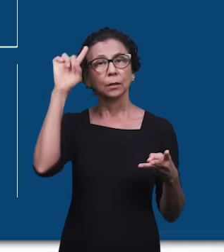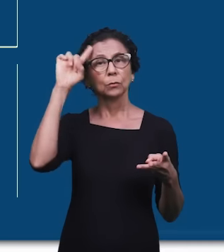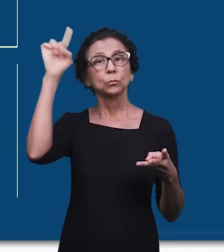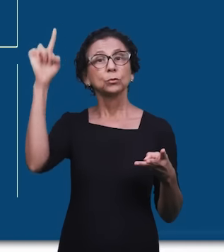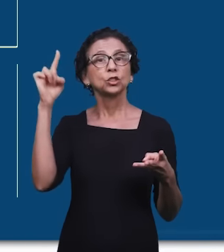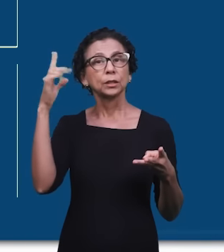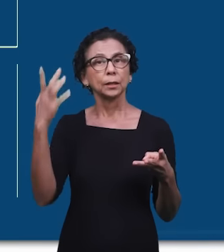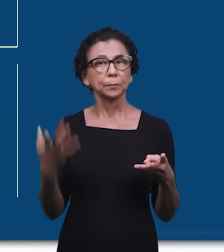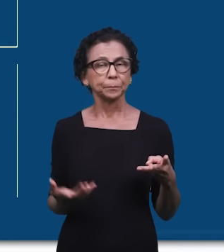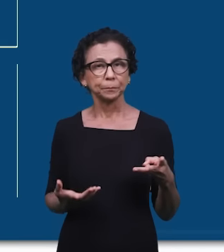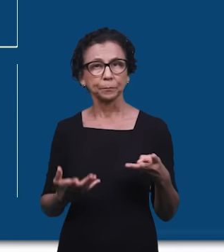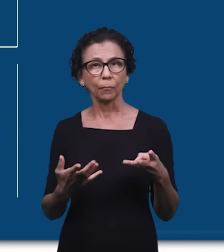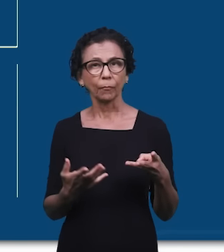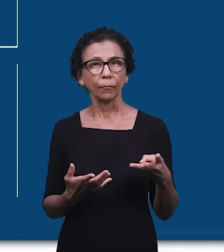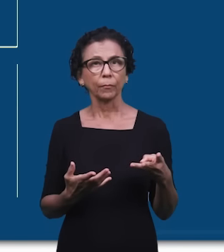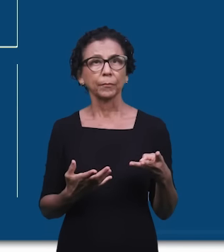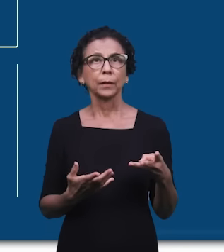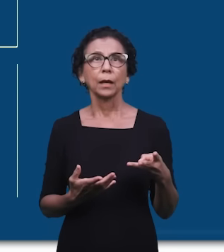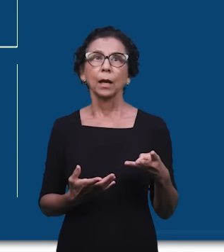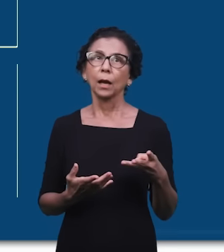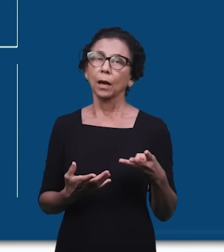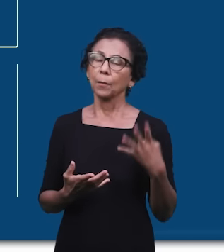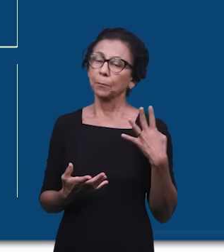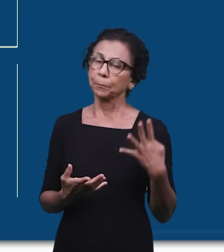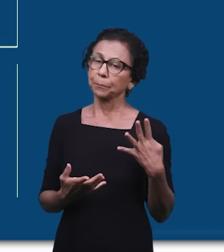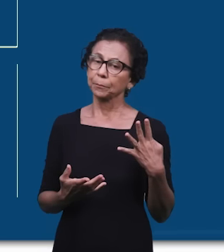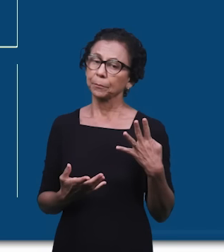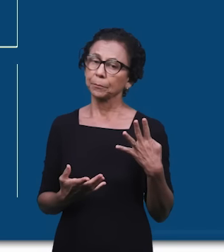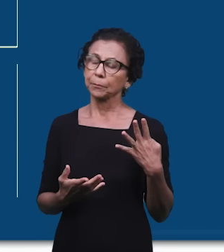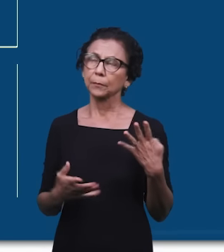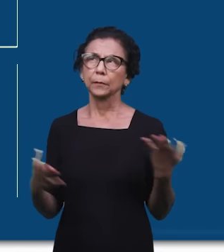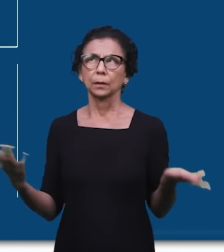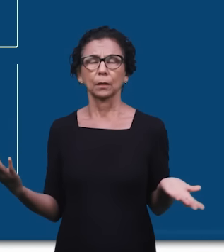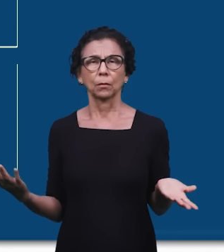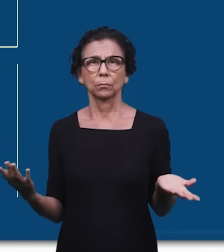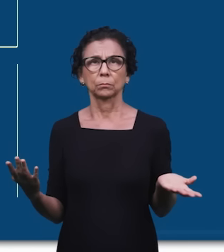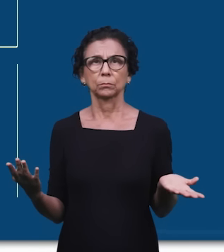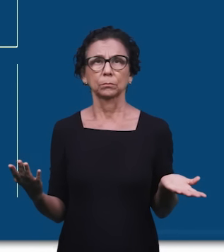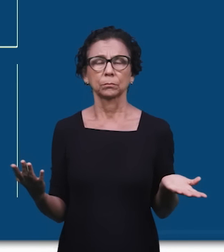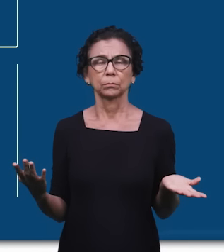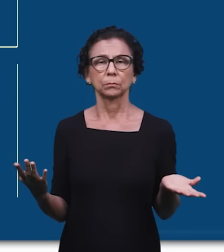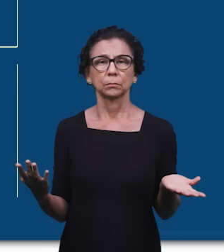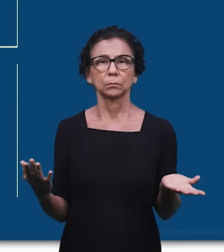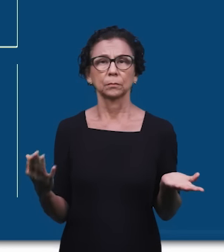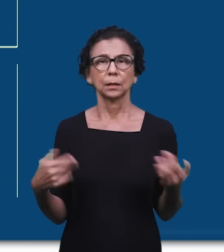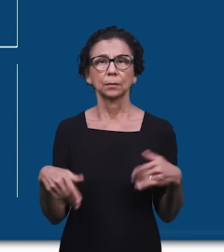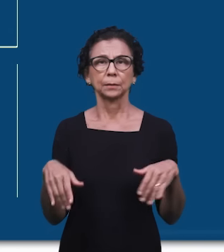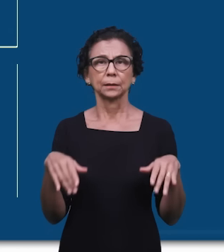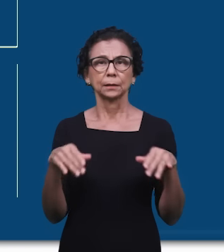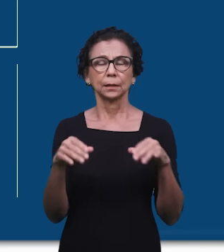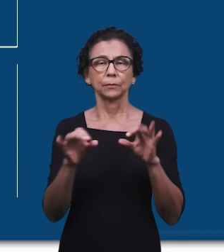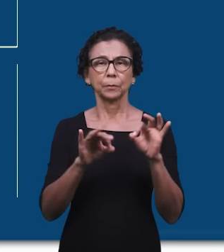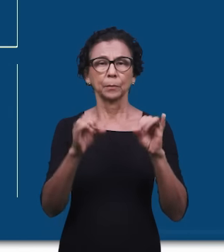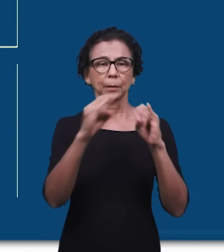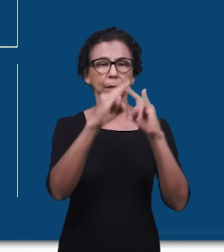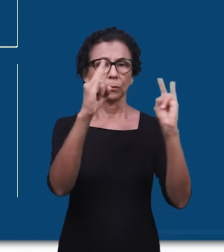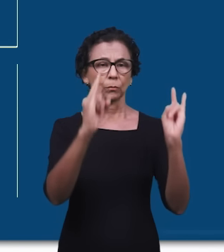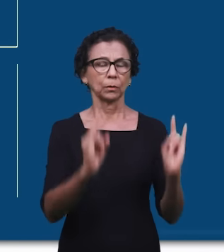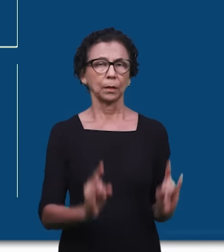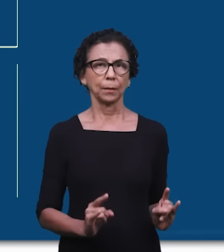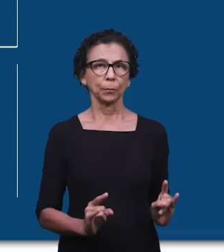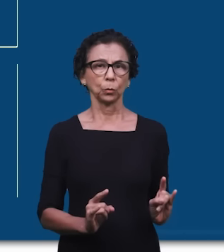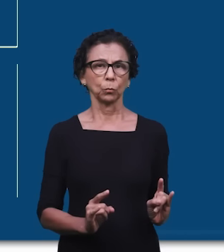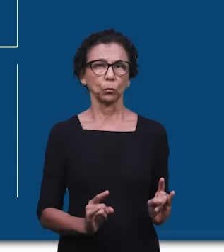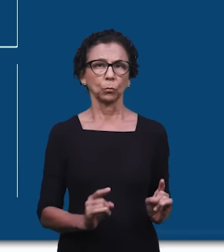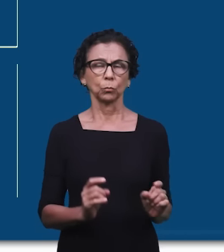vem e estabelece a nova ordem, ele diz assim, não, o templo agora sou eu, derribar esse templo, em 3 dias eu reedificarei.